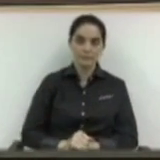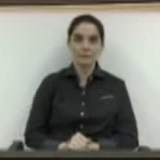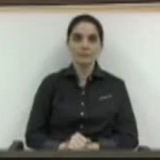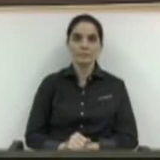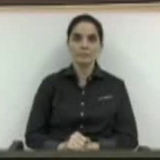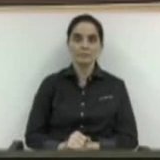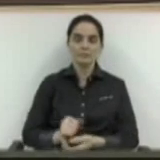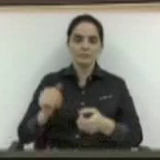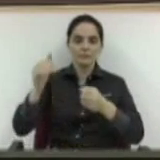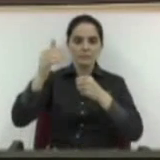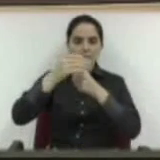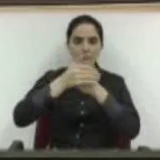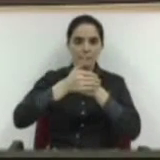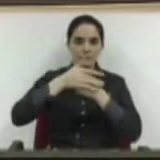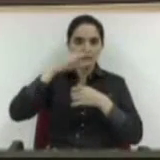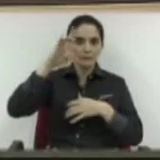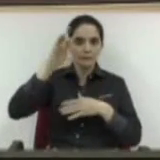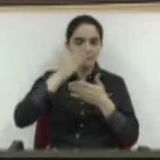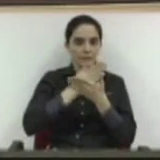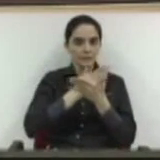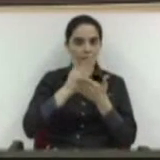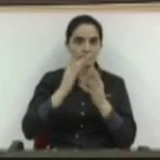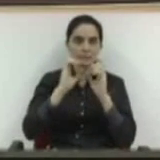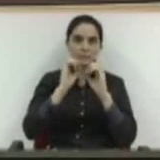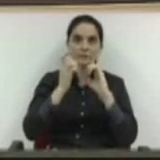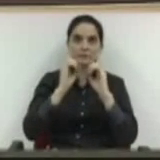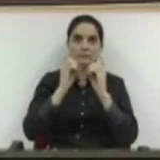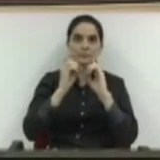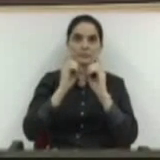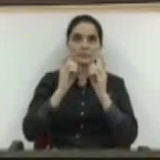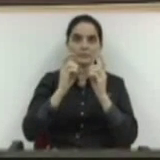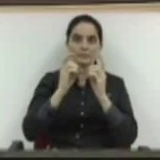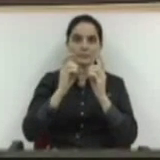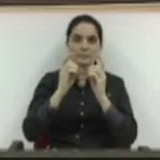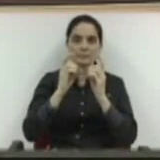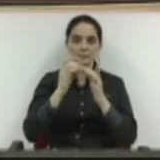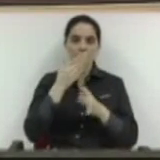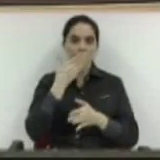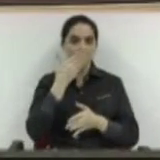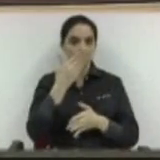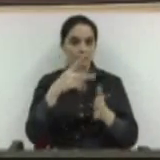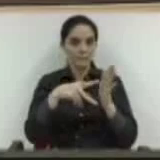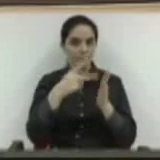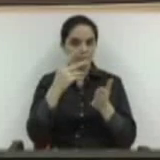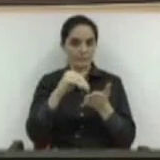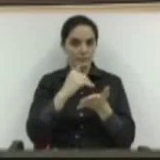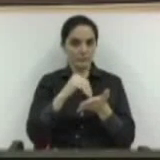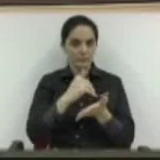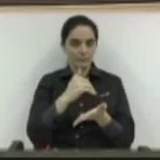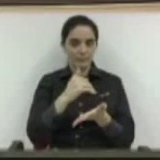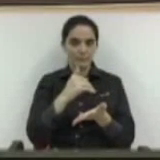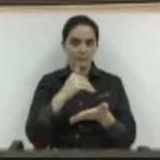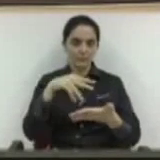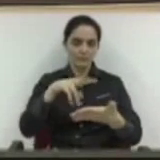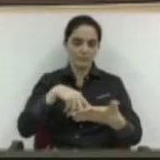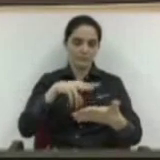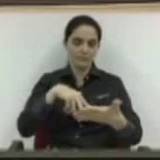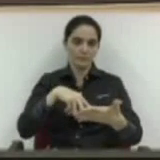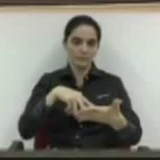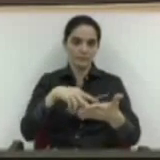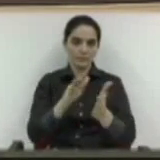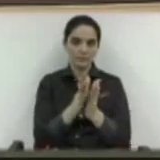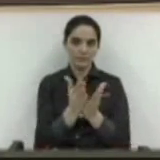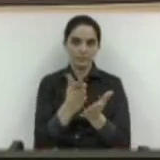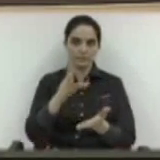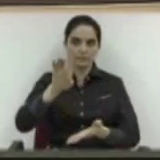Sob a proteção de Deus, iniciamos os nossos trabalhos e eu peço à segunda secretária que proceda à leitura de um trecho da Bíblia